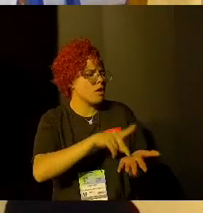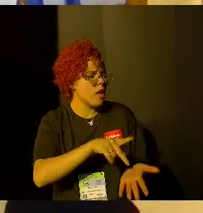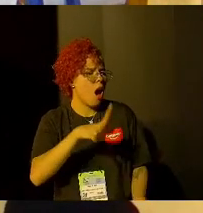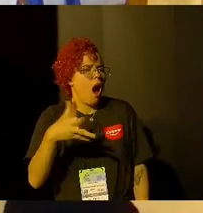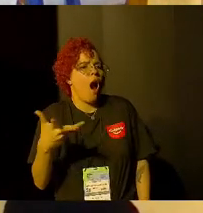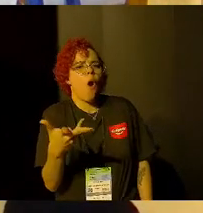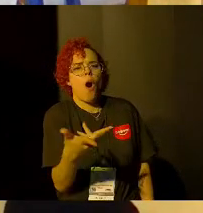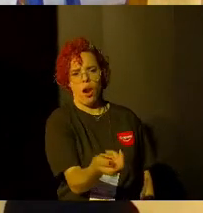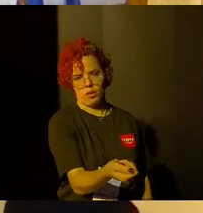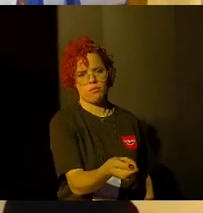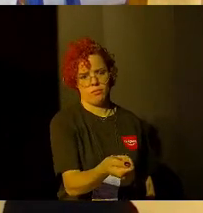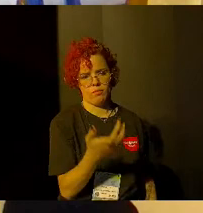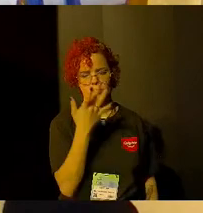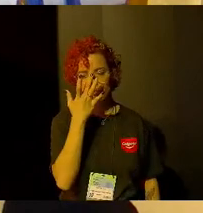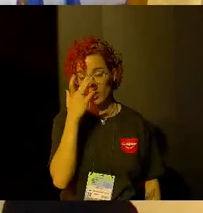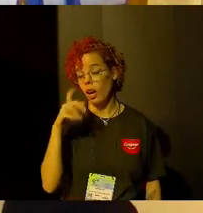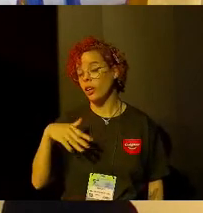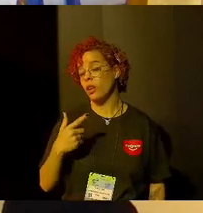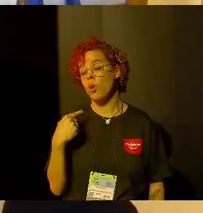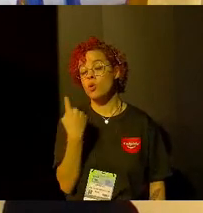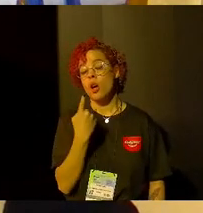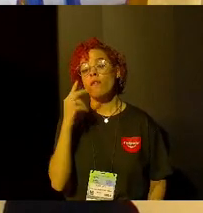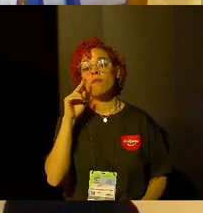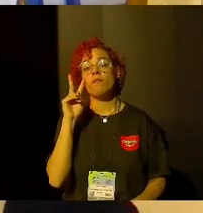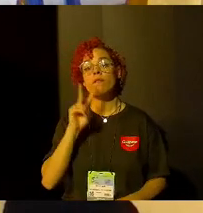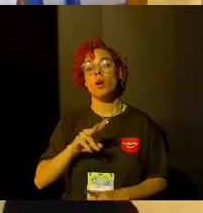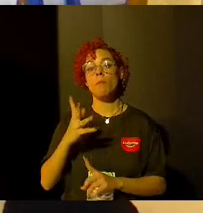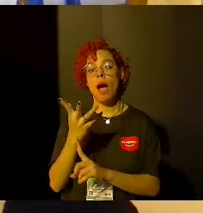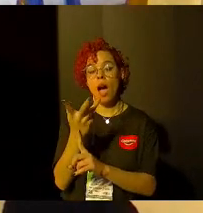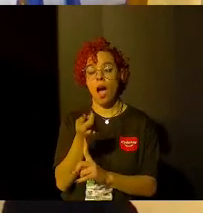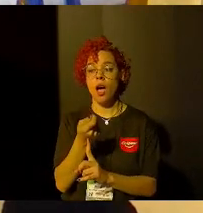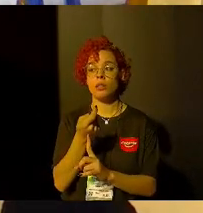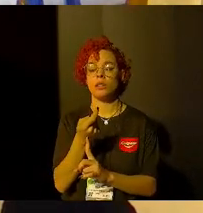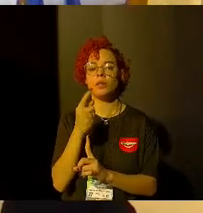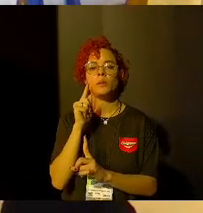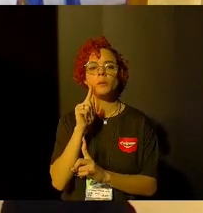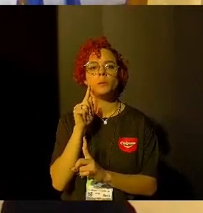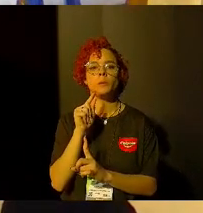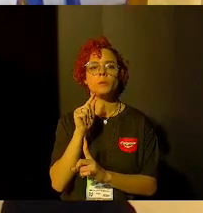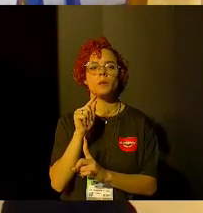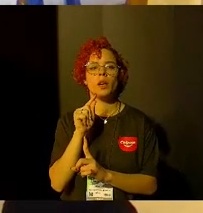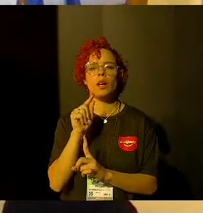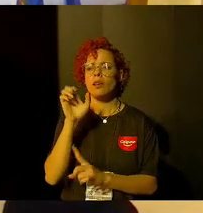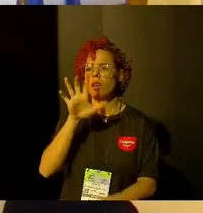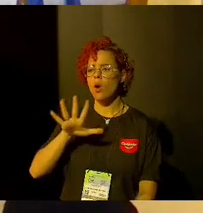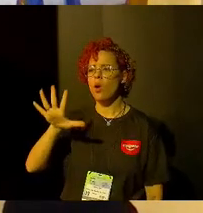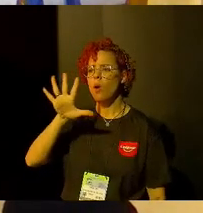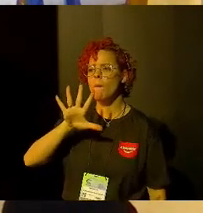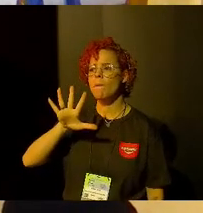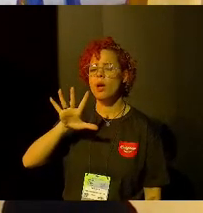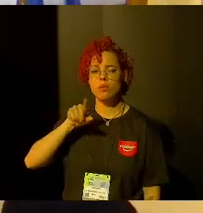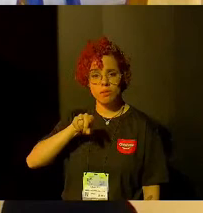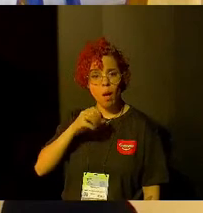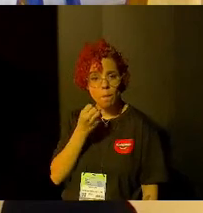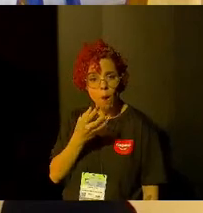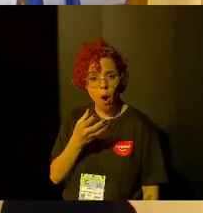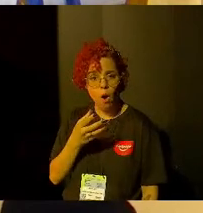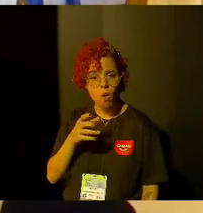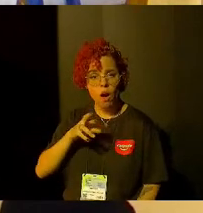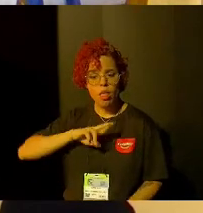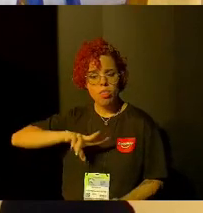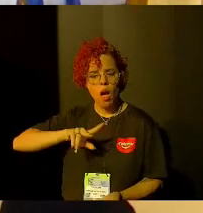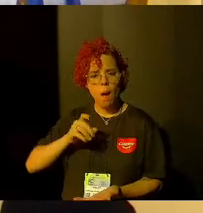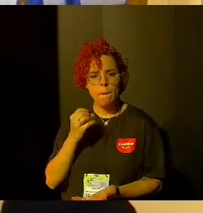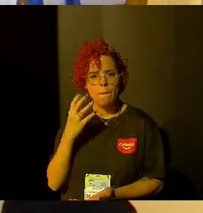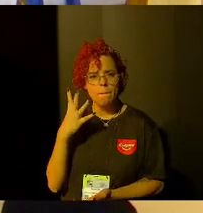Então a gente vai ver uma obra de arte e aí os europeus disseram Isso não é bom isso não é belo isso não é verdadeiro por quê